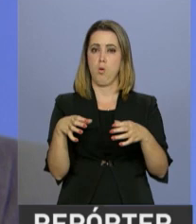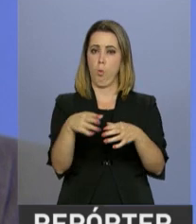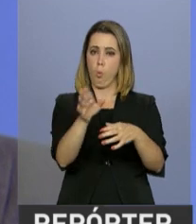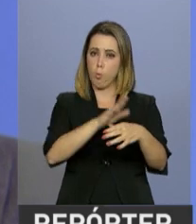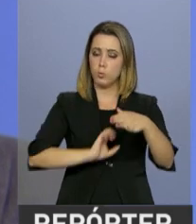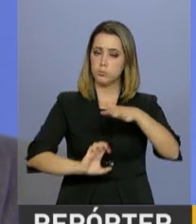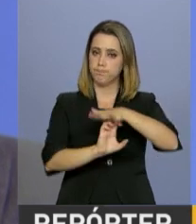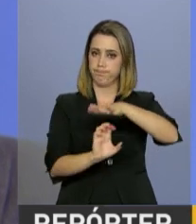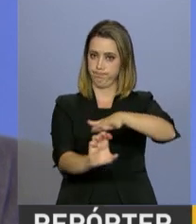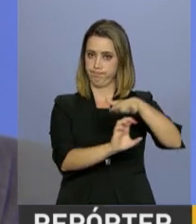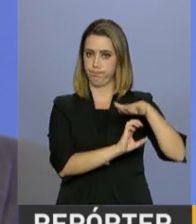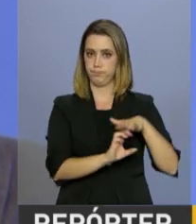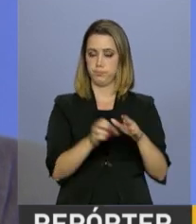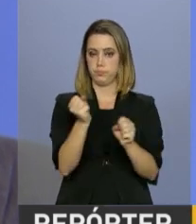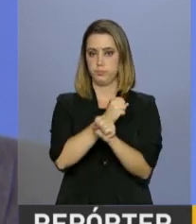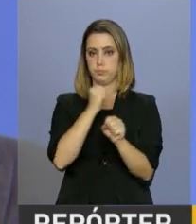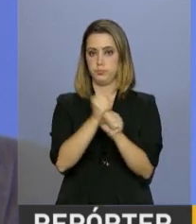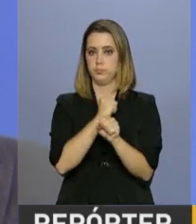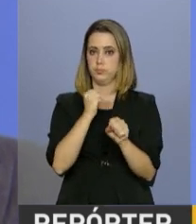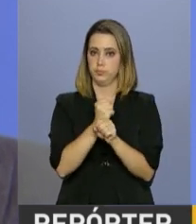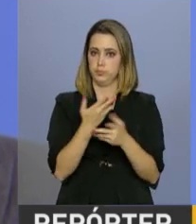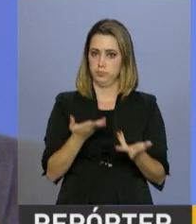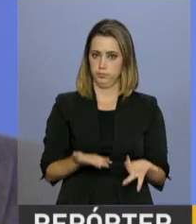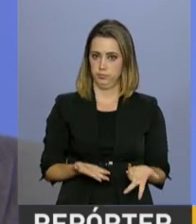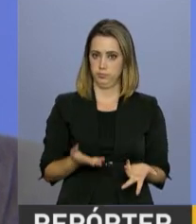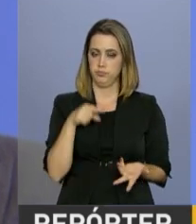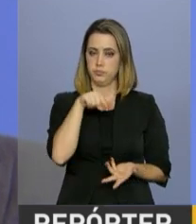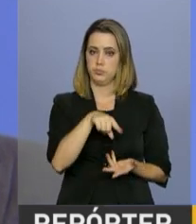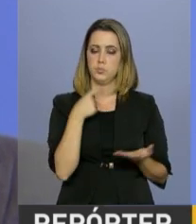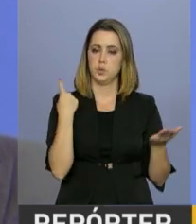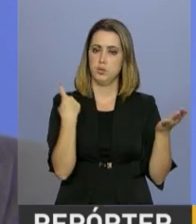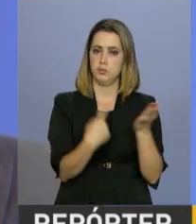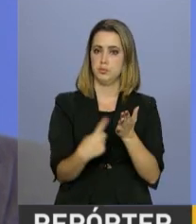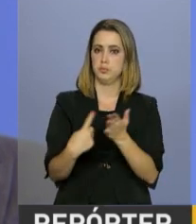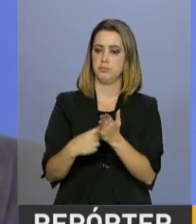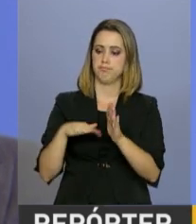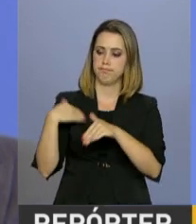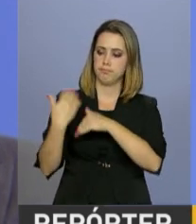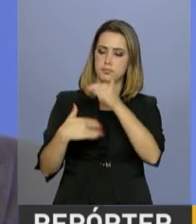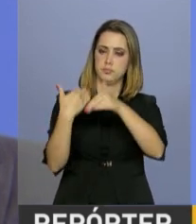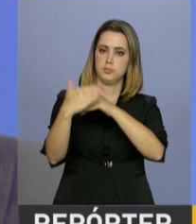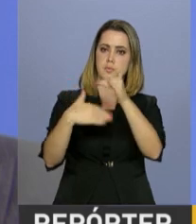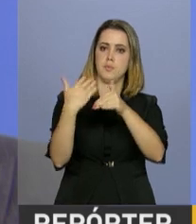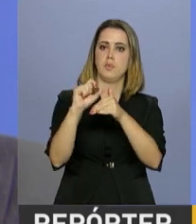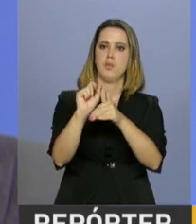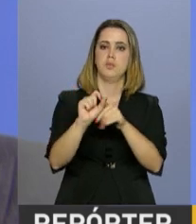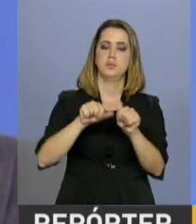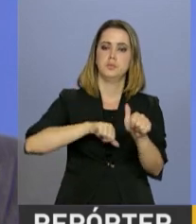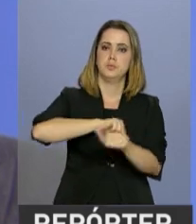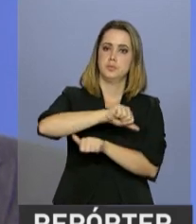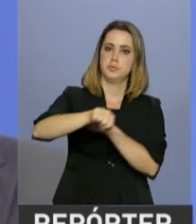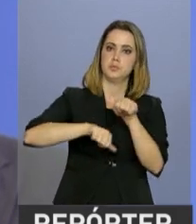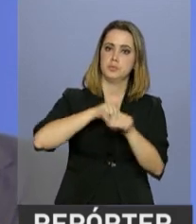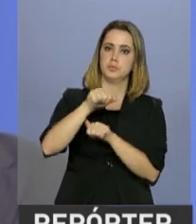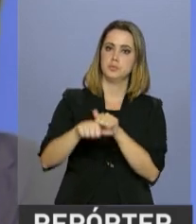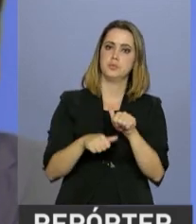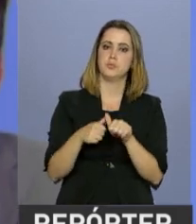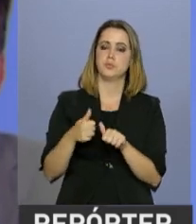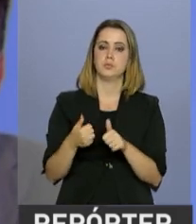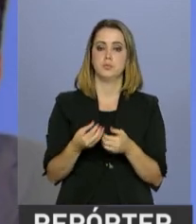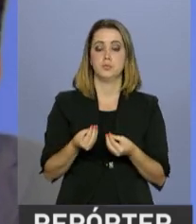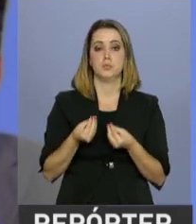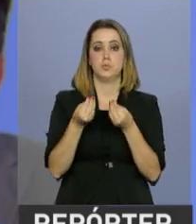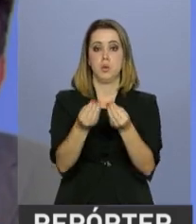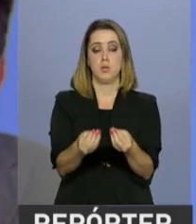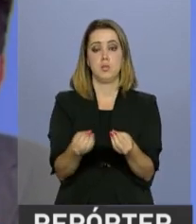construção civil. Esse pacto que foi amadurecido a partir de mudanças que revigoram